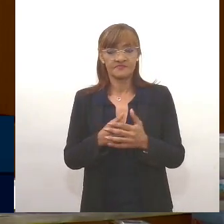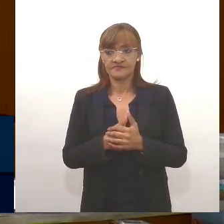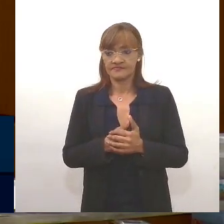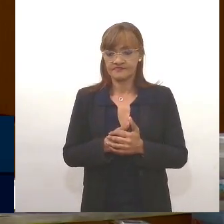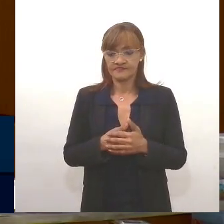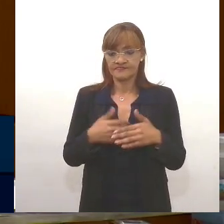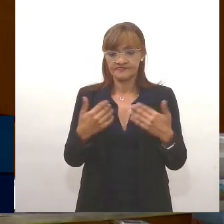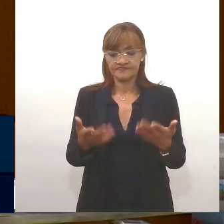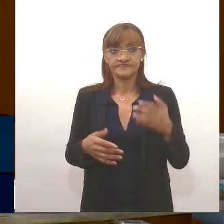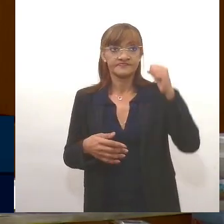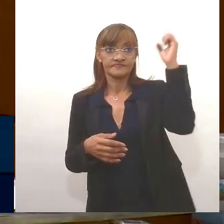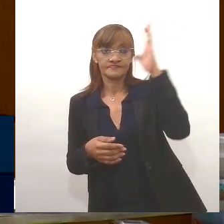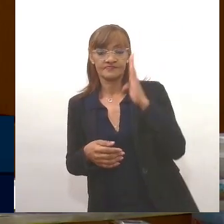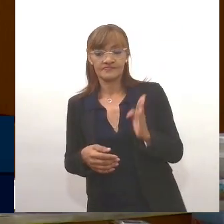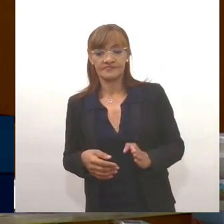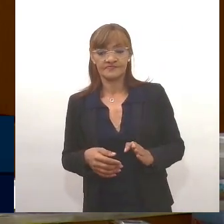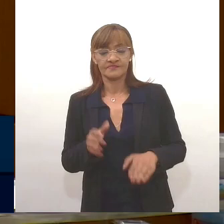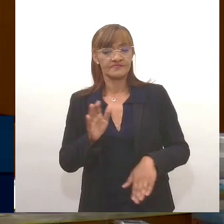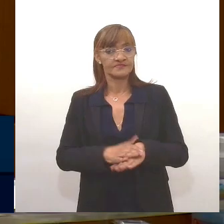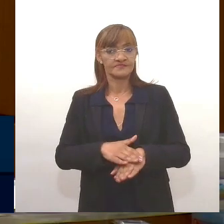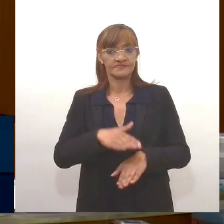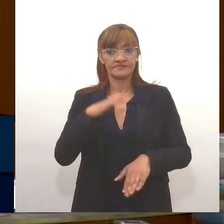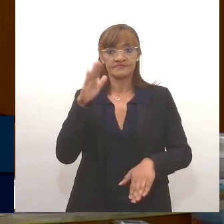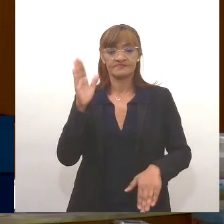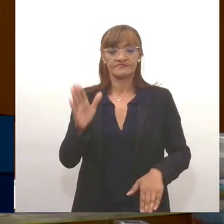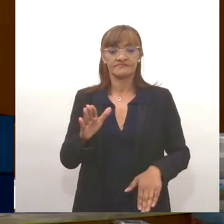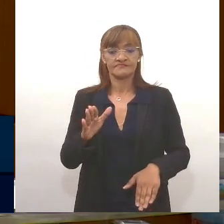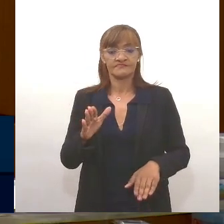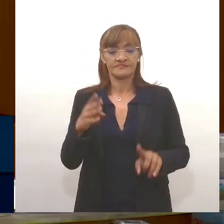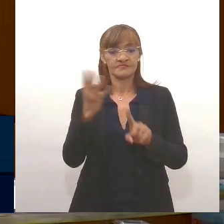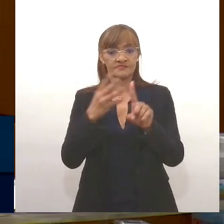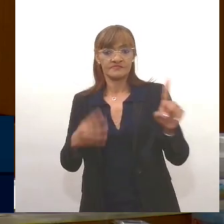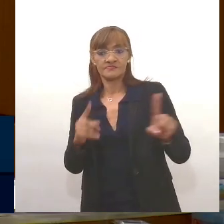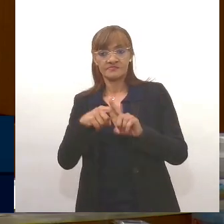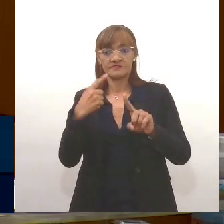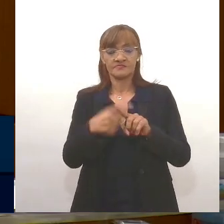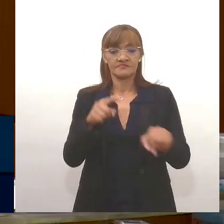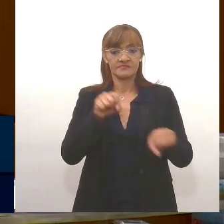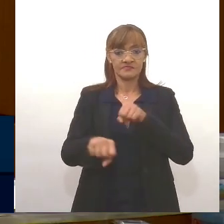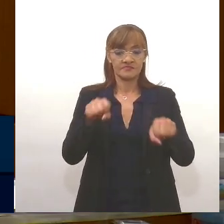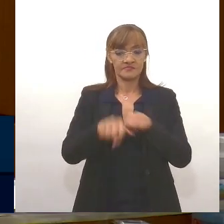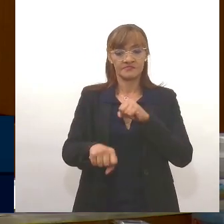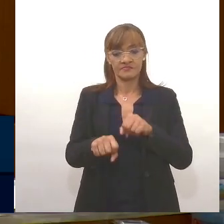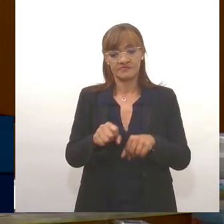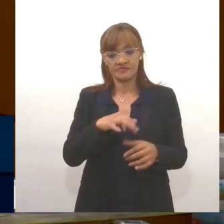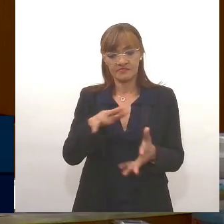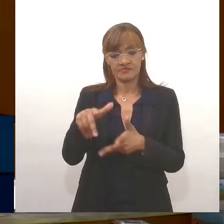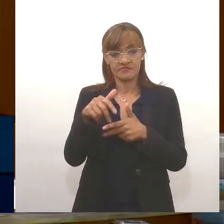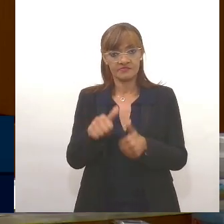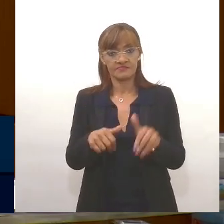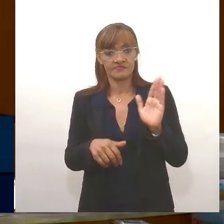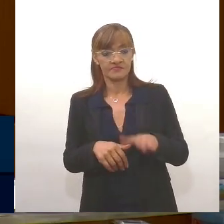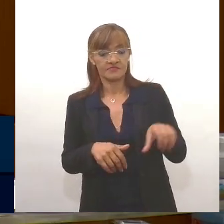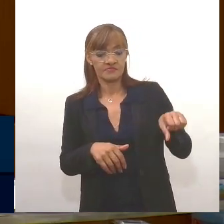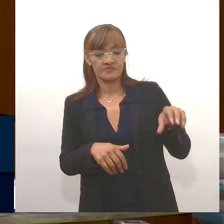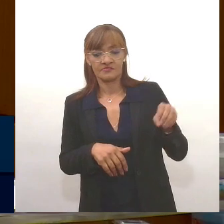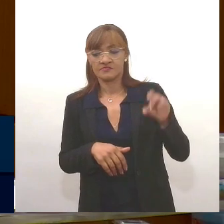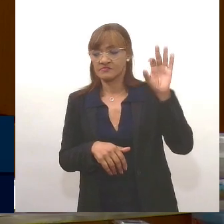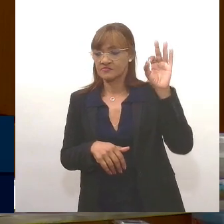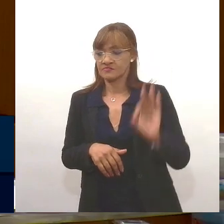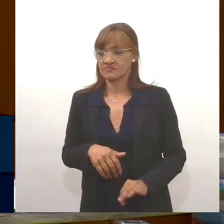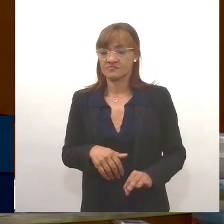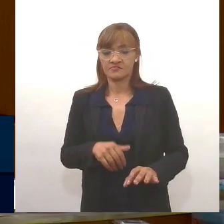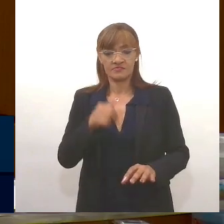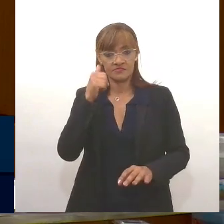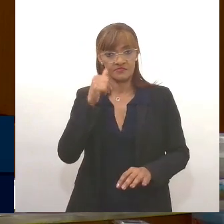é o país que mais mata lgbtq a mais do mundo 90% das mulheres Transit e avesti